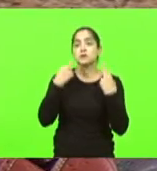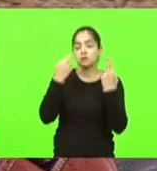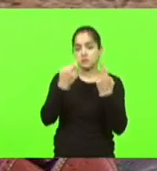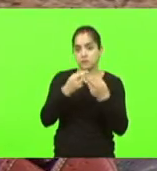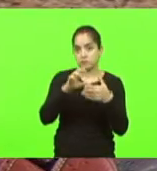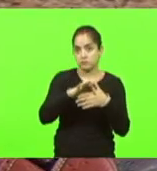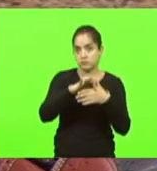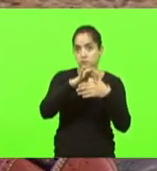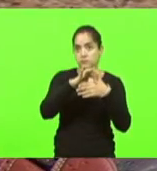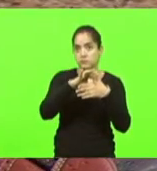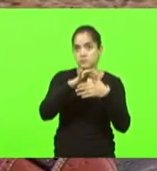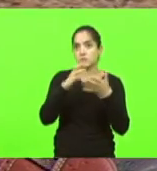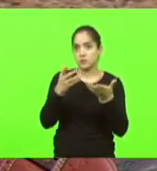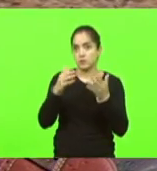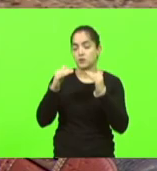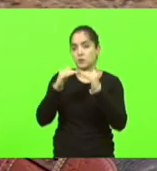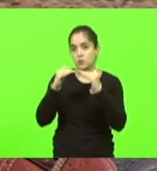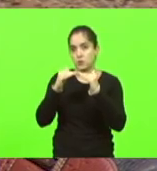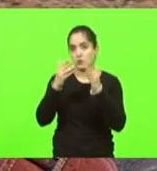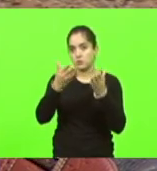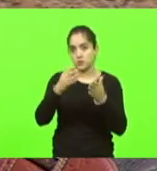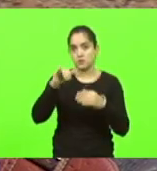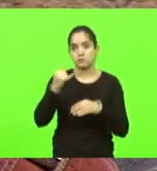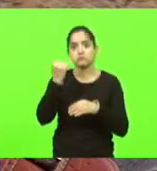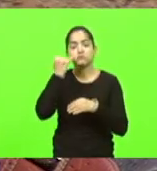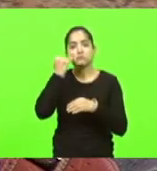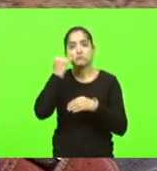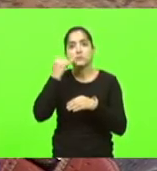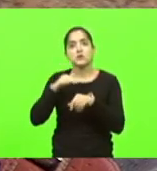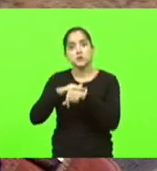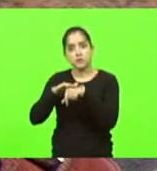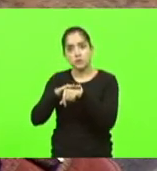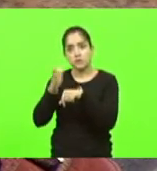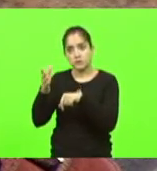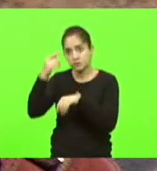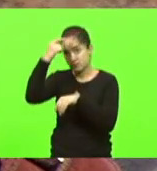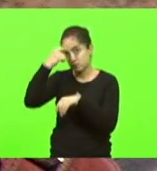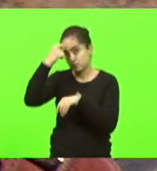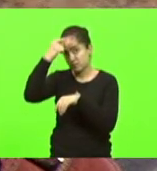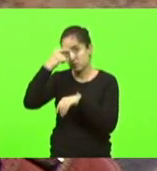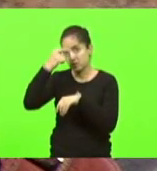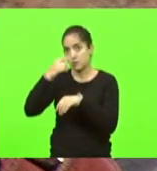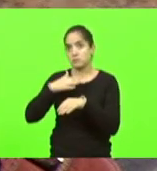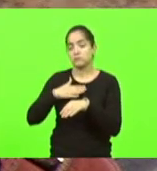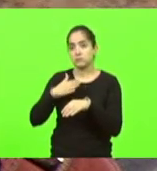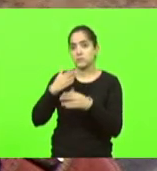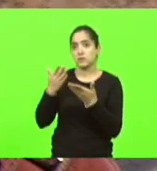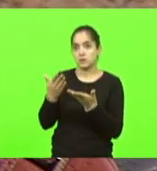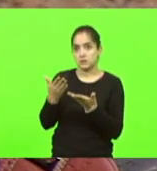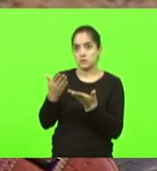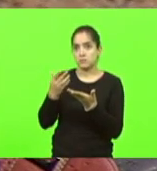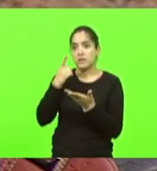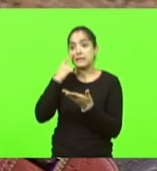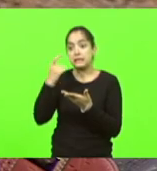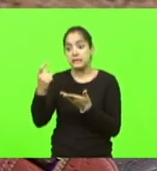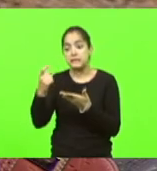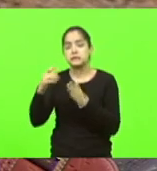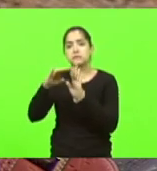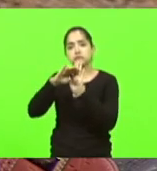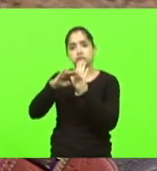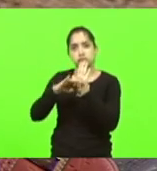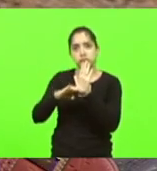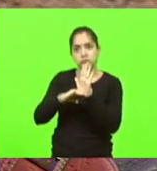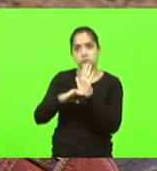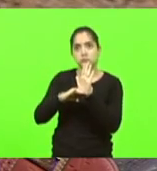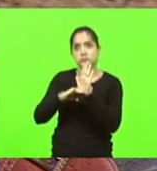e quero concordar com deputado dias é eu conversando com deputado Maurício que na minha opinião extremamente interessado nessa pauta eu disse